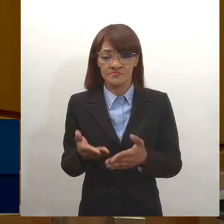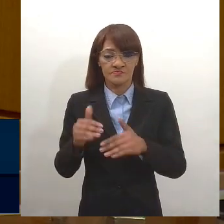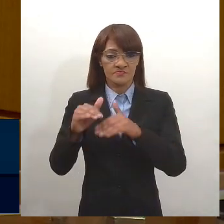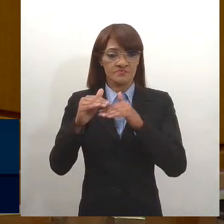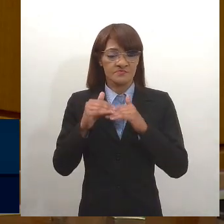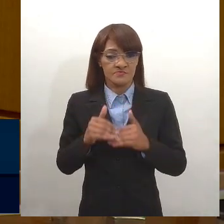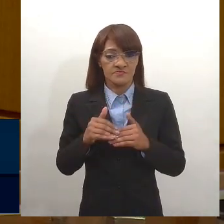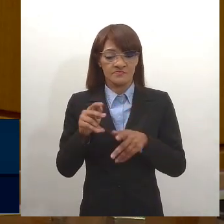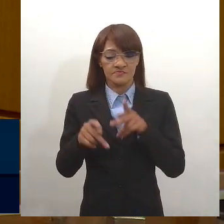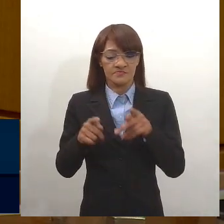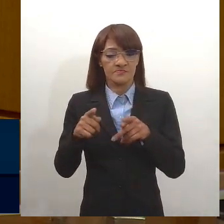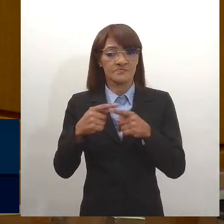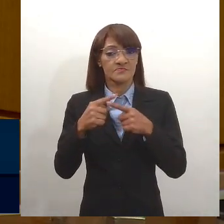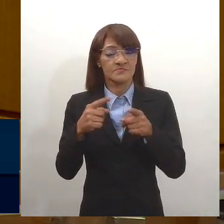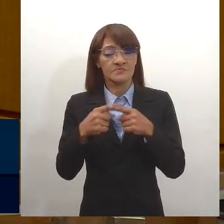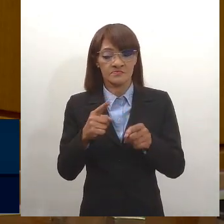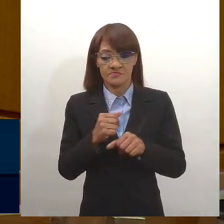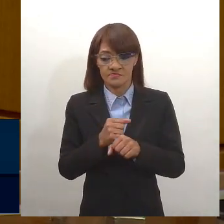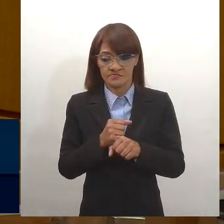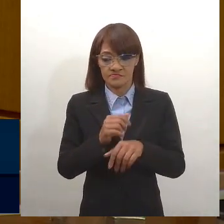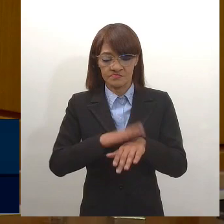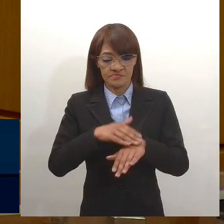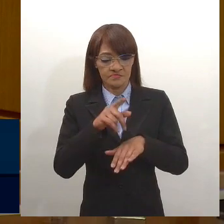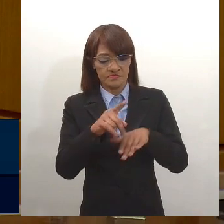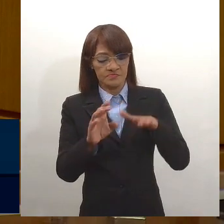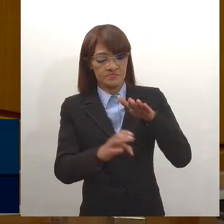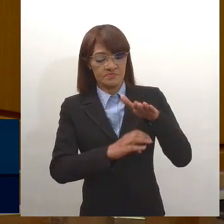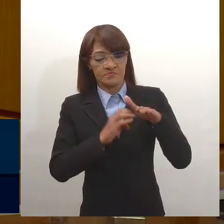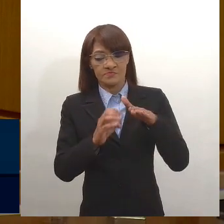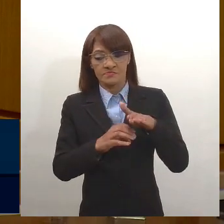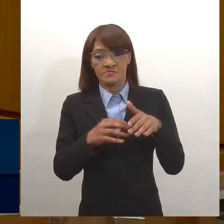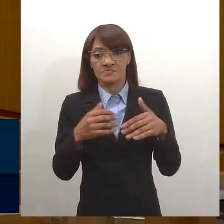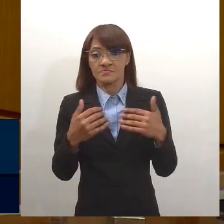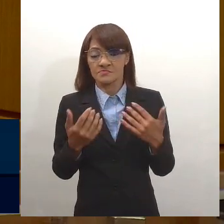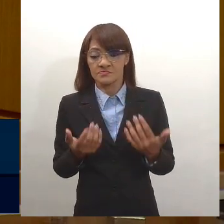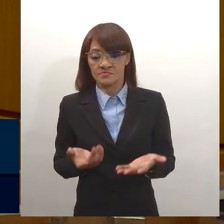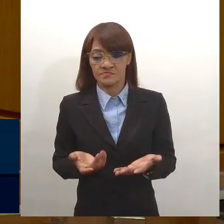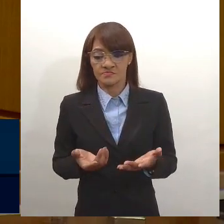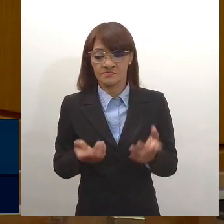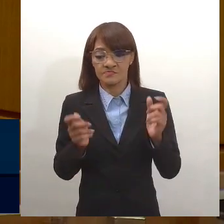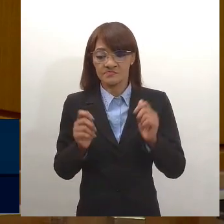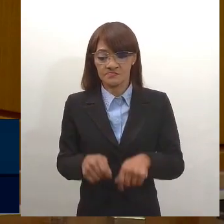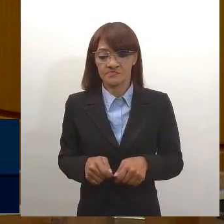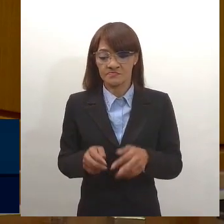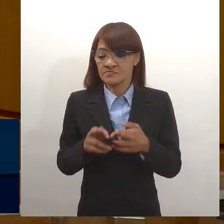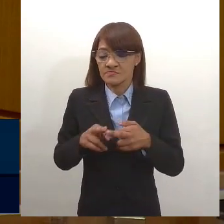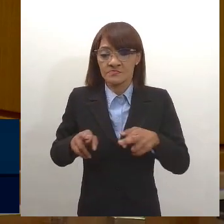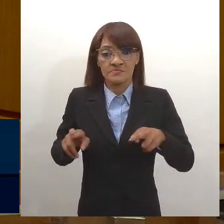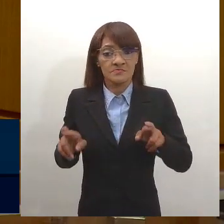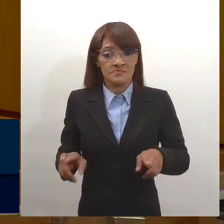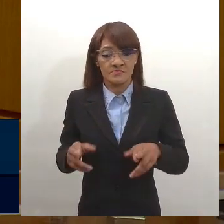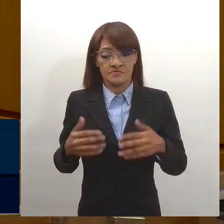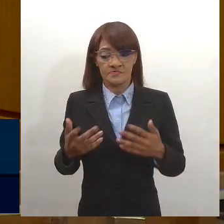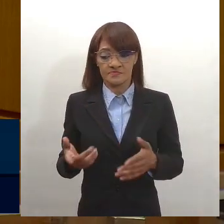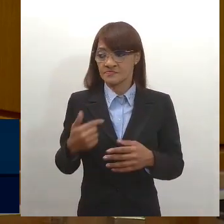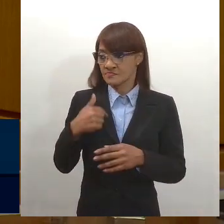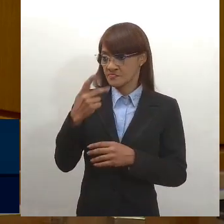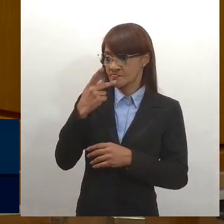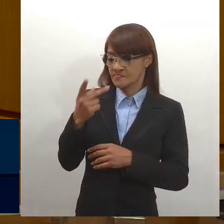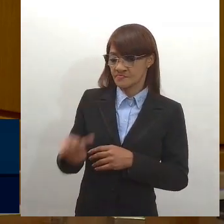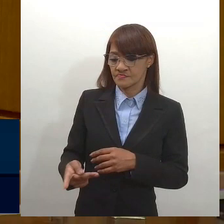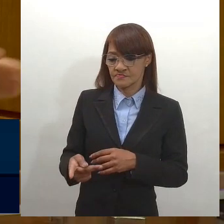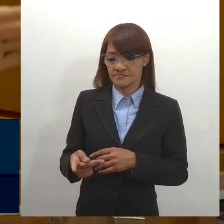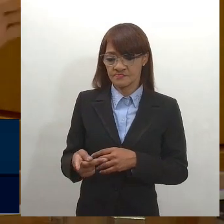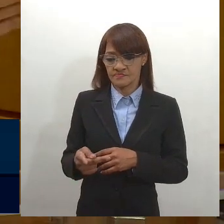empresa possa, de alguma forma, agilizar o atendimento. E quando eu falo sobre Carira, que está com esse sofrimento,